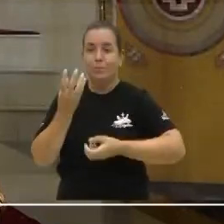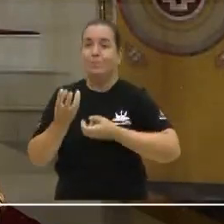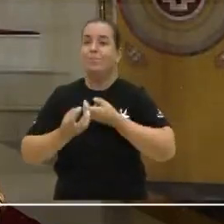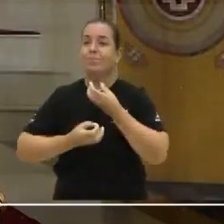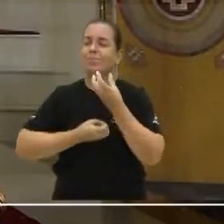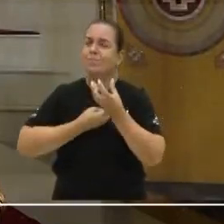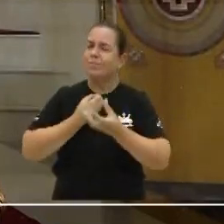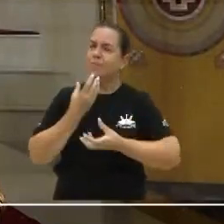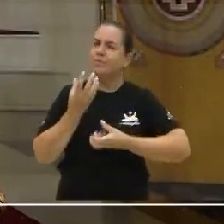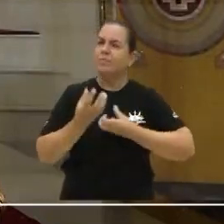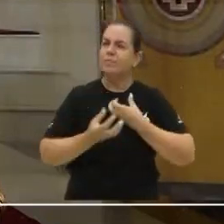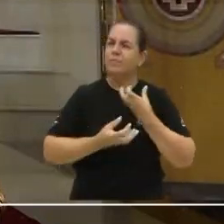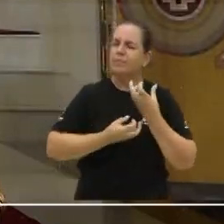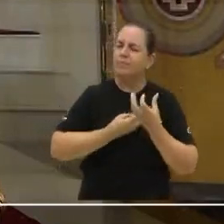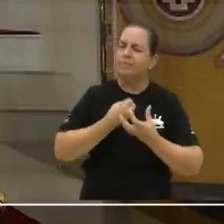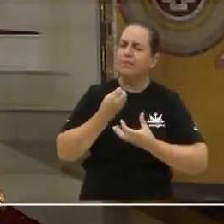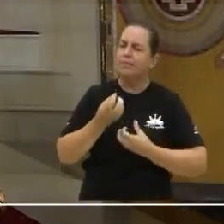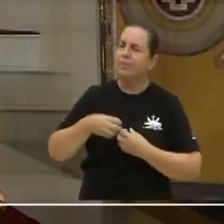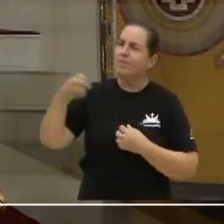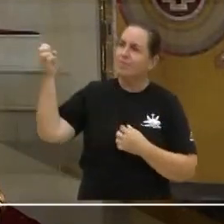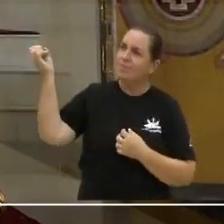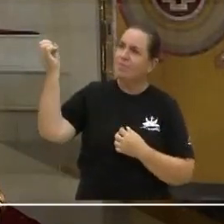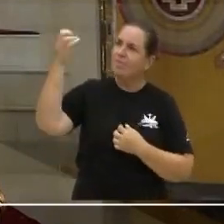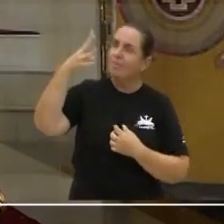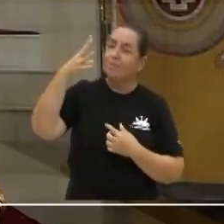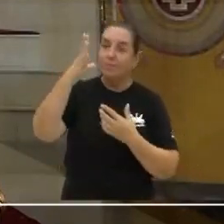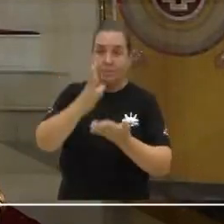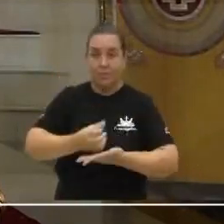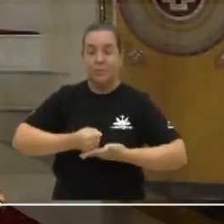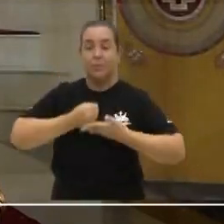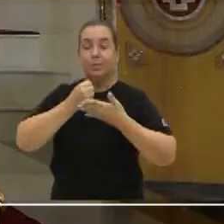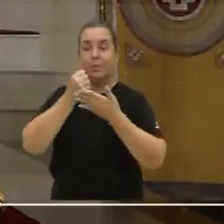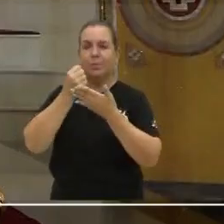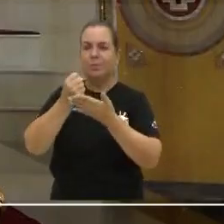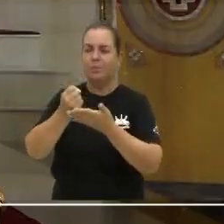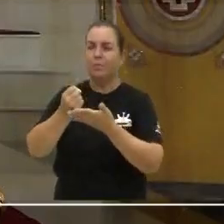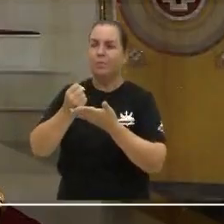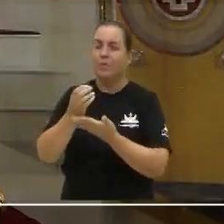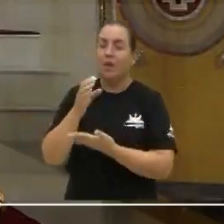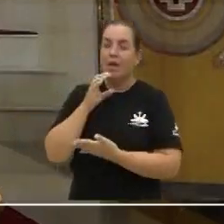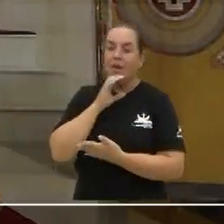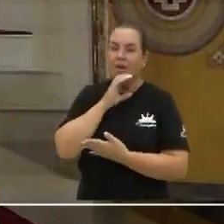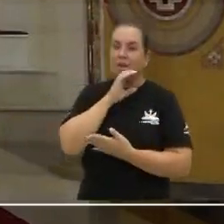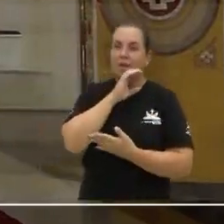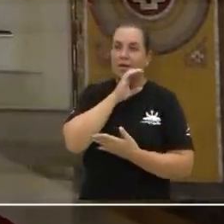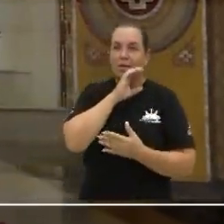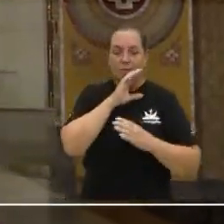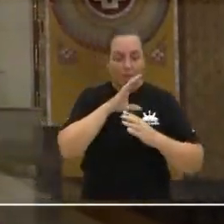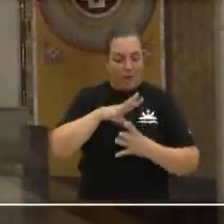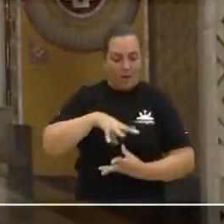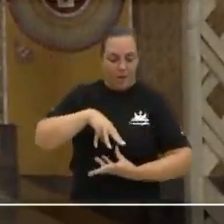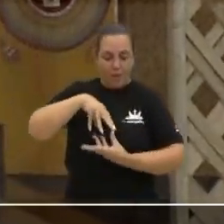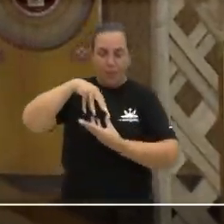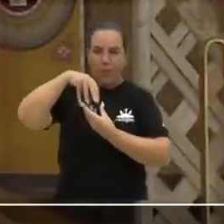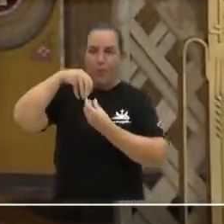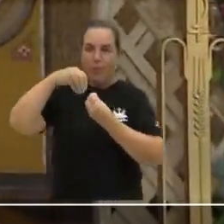incendeiam. Luz redentora que aquece e inflama a alma.